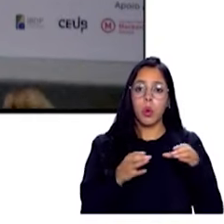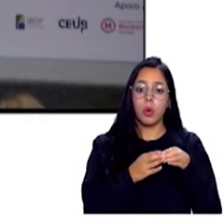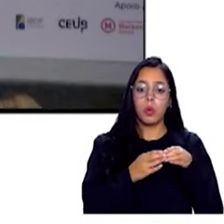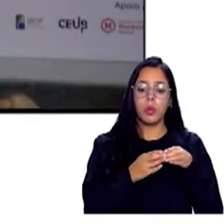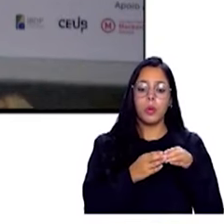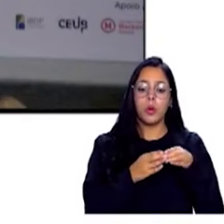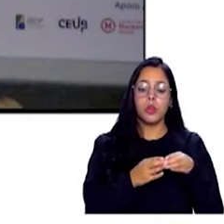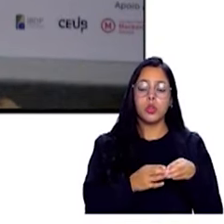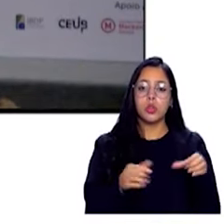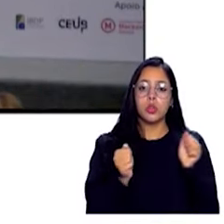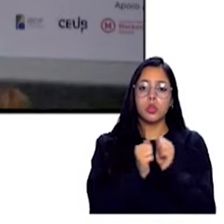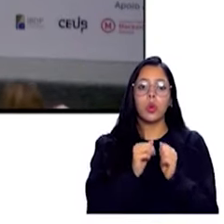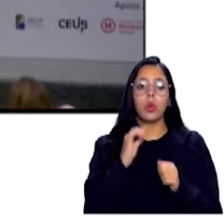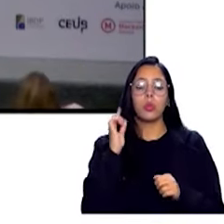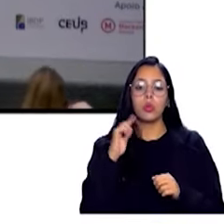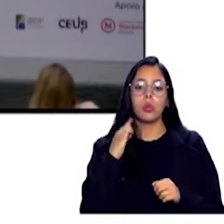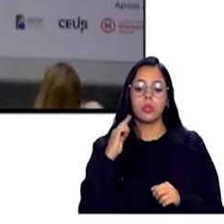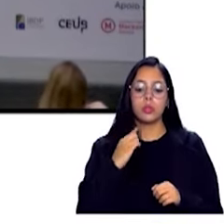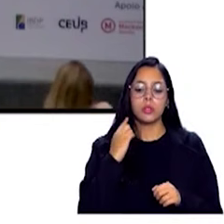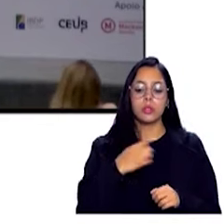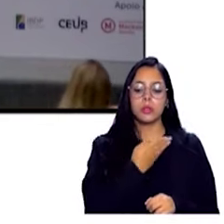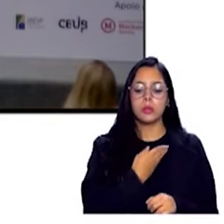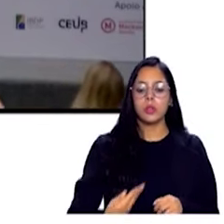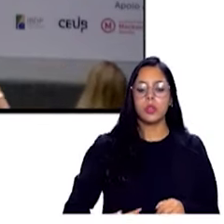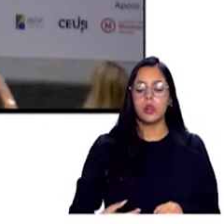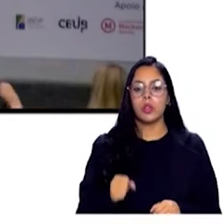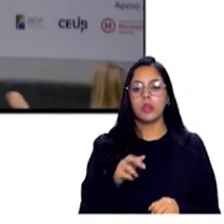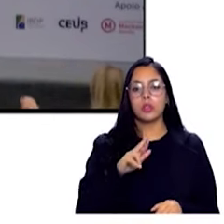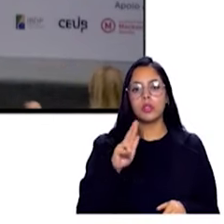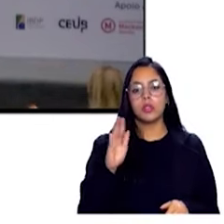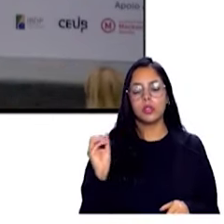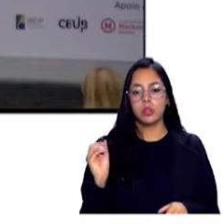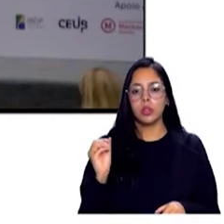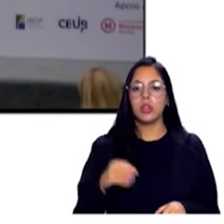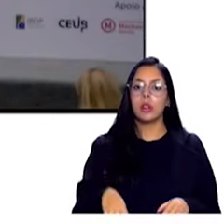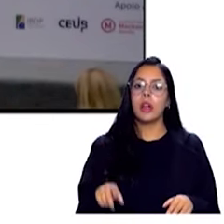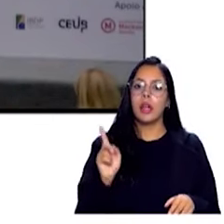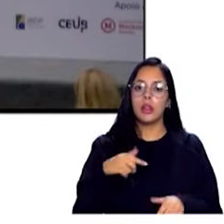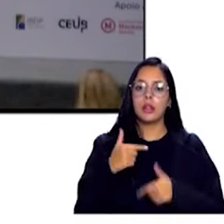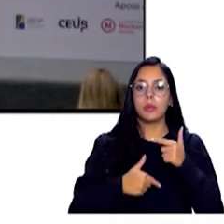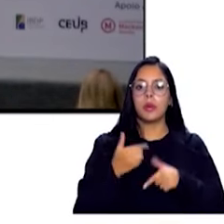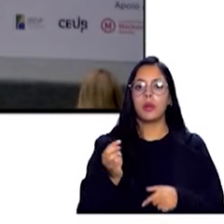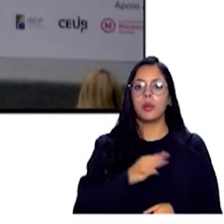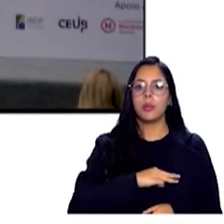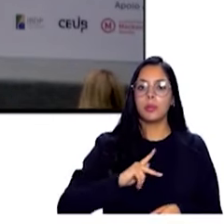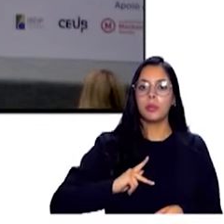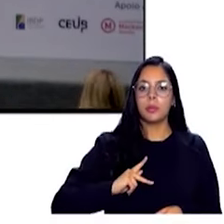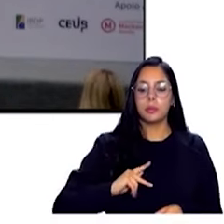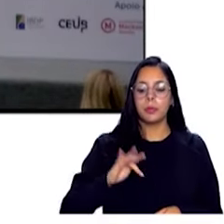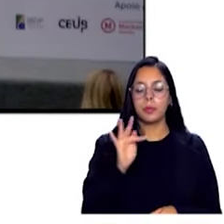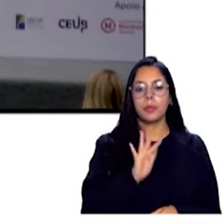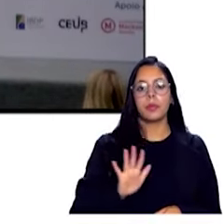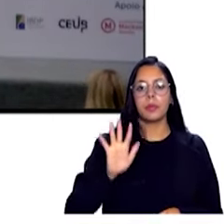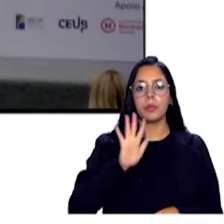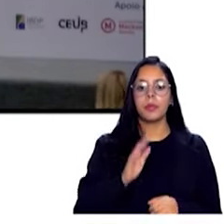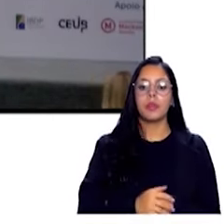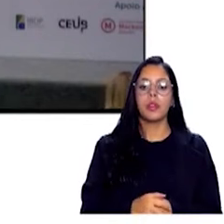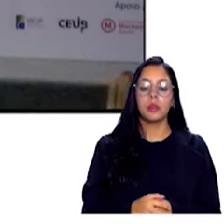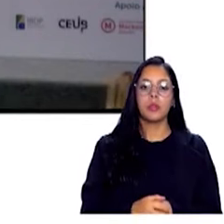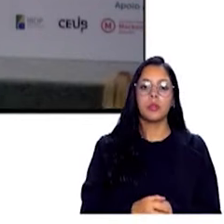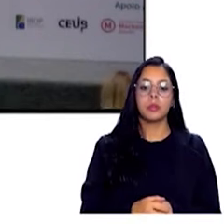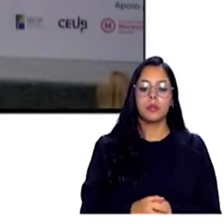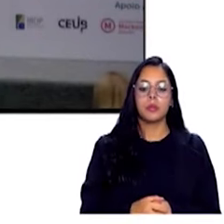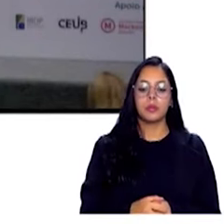um advogado público porque Dr Sérgio integra o Ministério Público Federal então tem a visão repito da